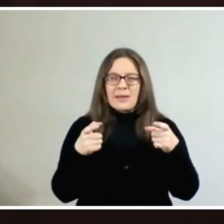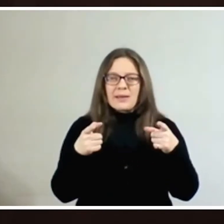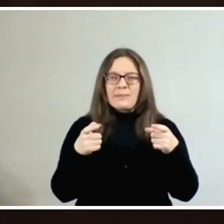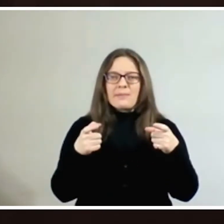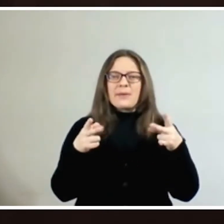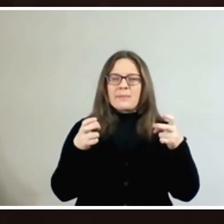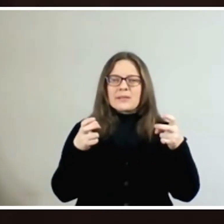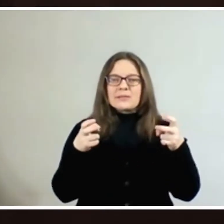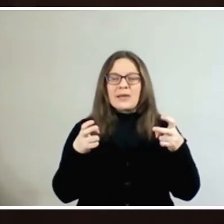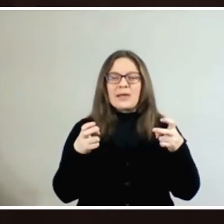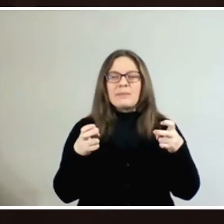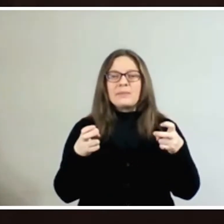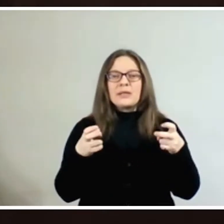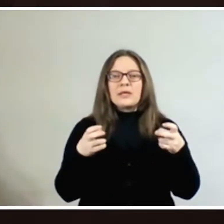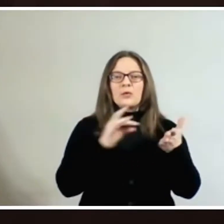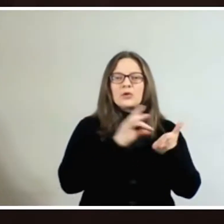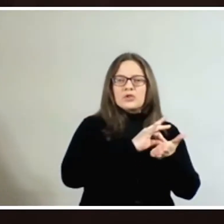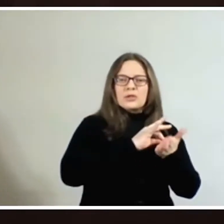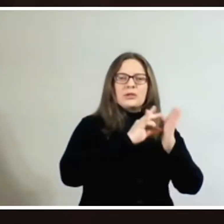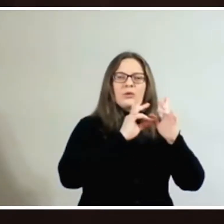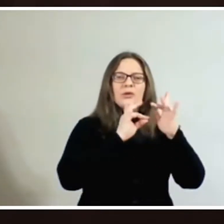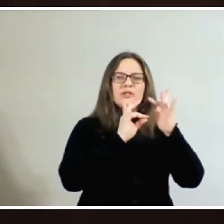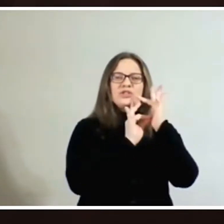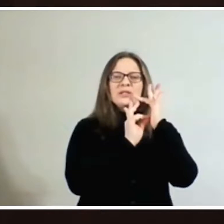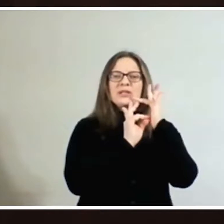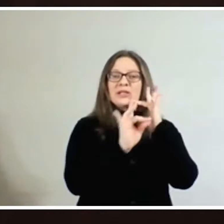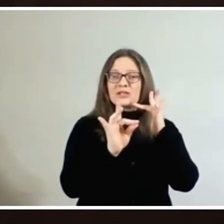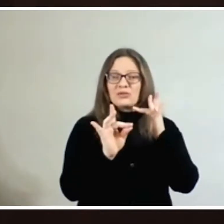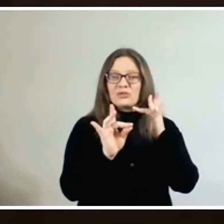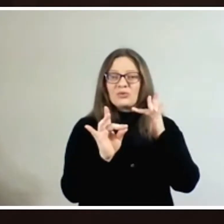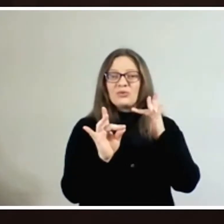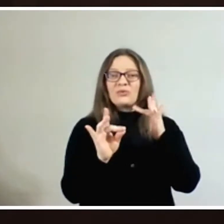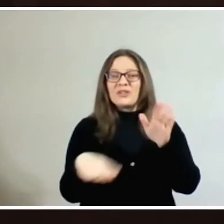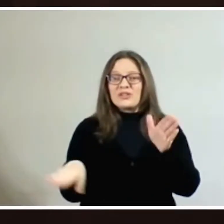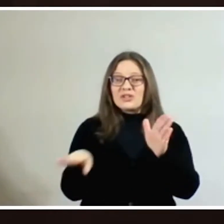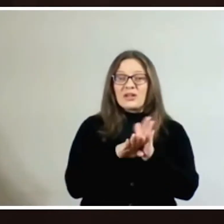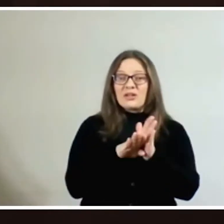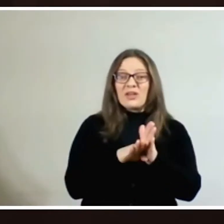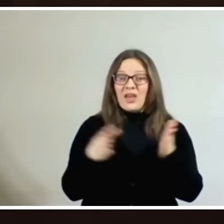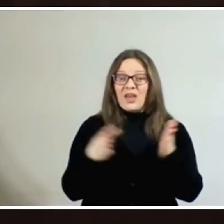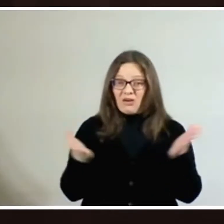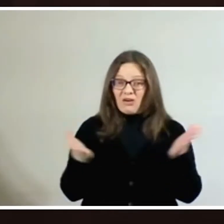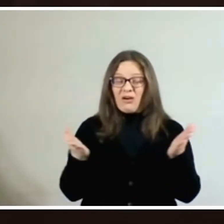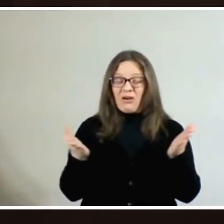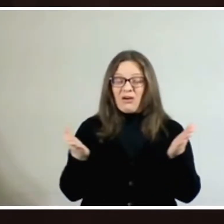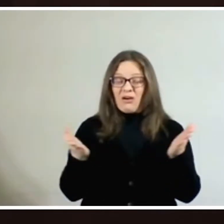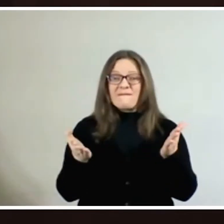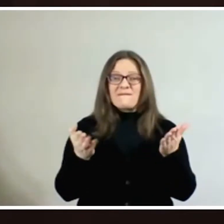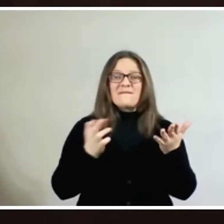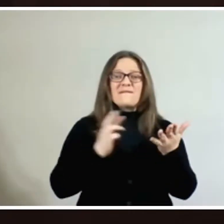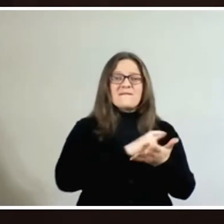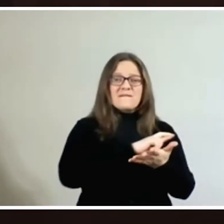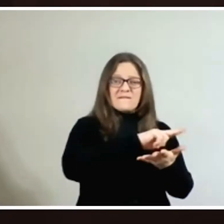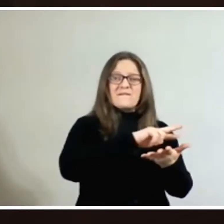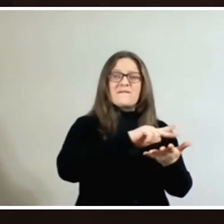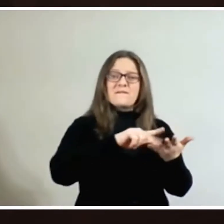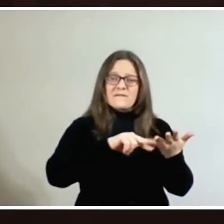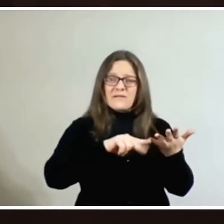né? Também agora muitos anticristos têm surgido, pelo que conhecemos que é a última